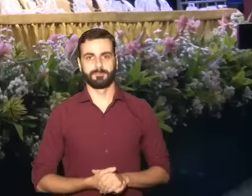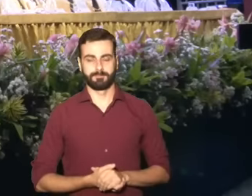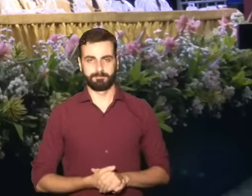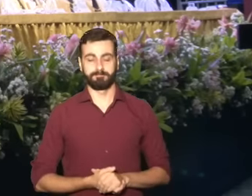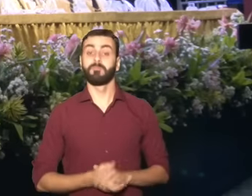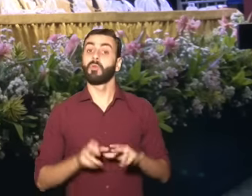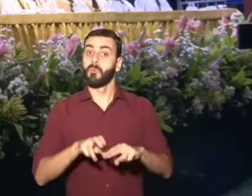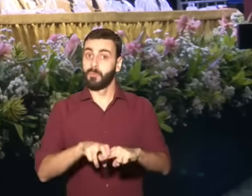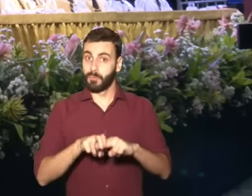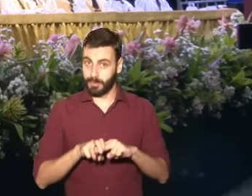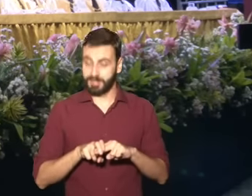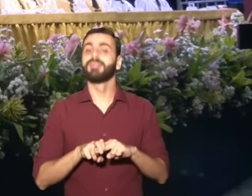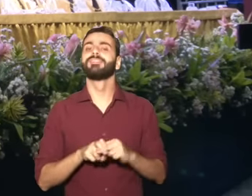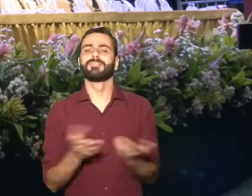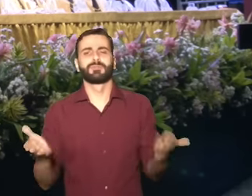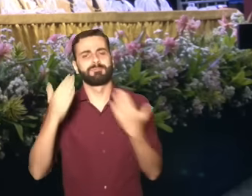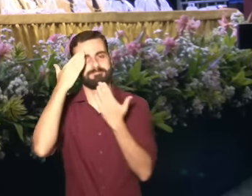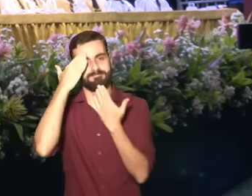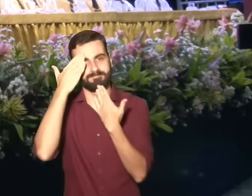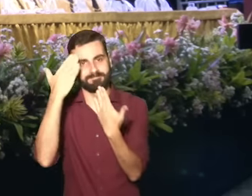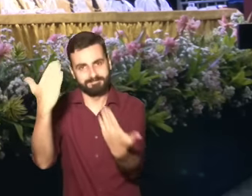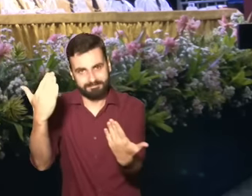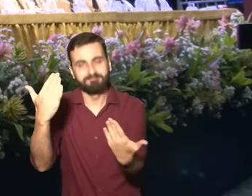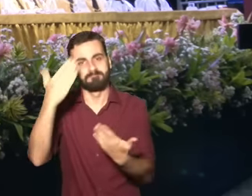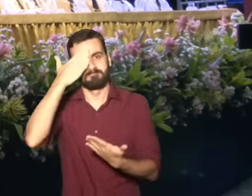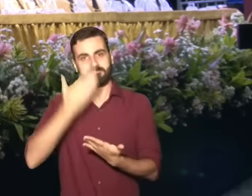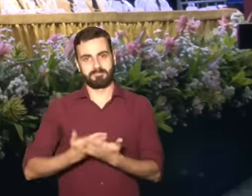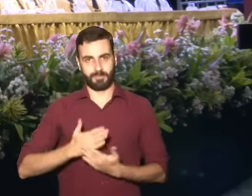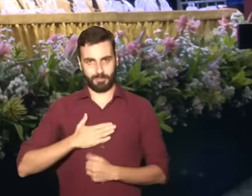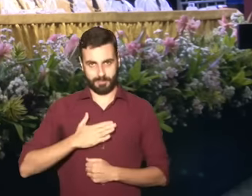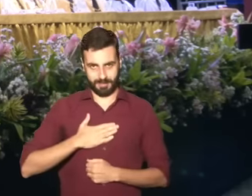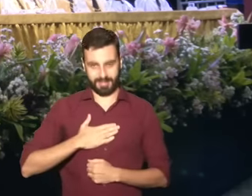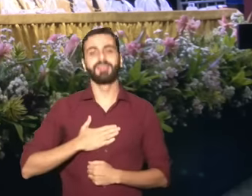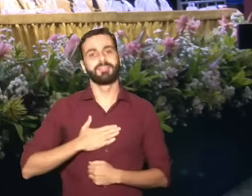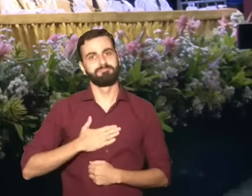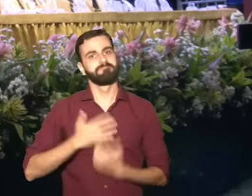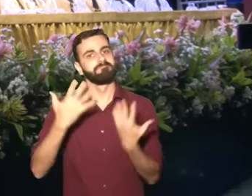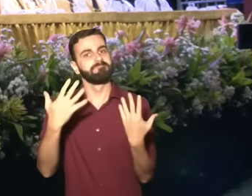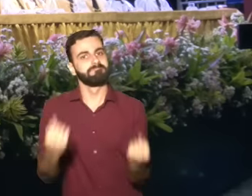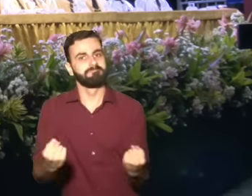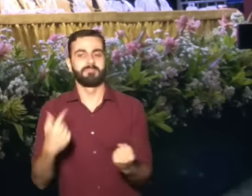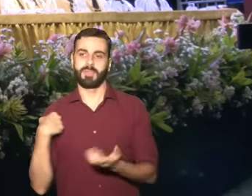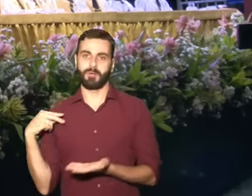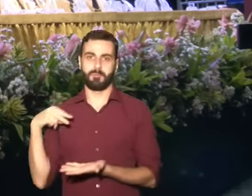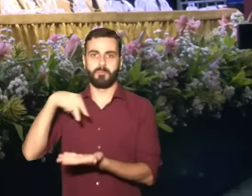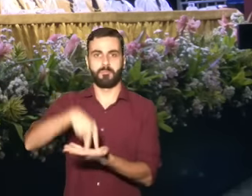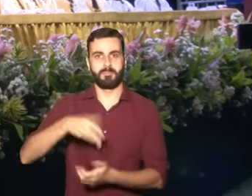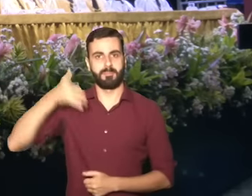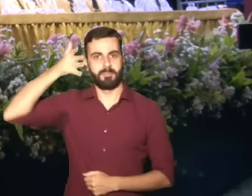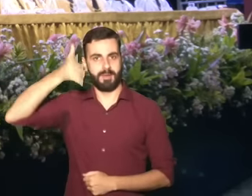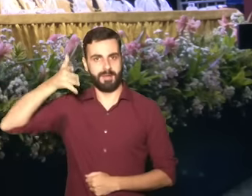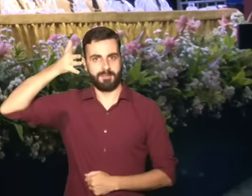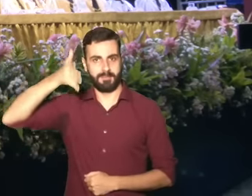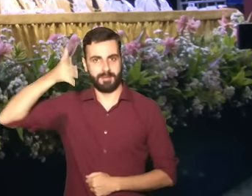E é por isso que já agradeço pela confiança em poder falar por